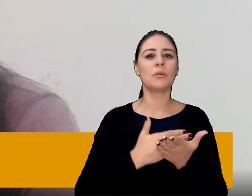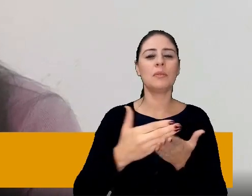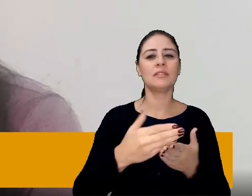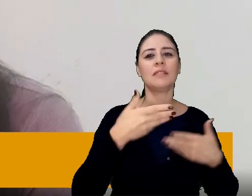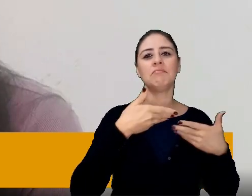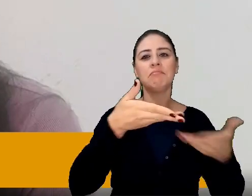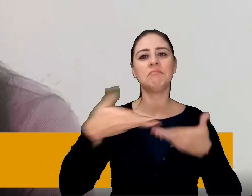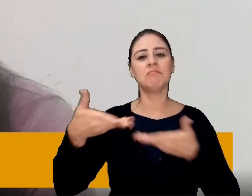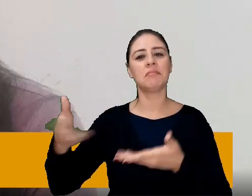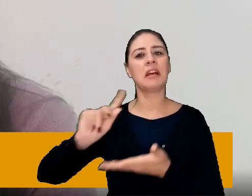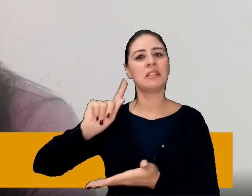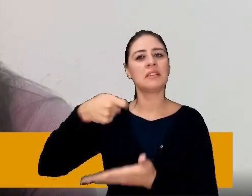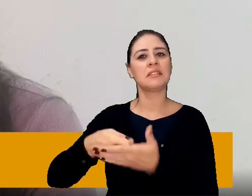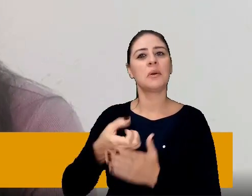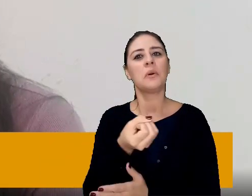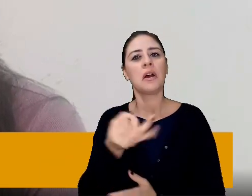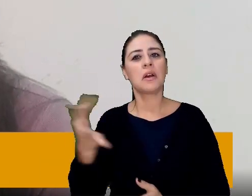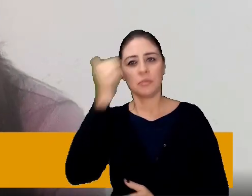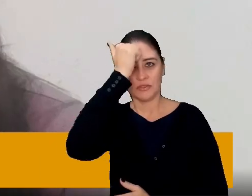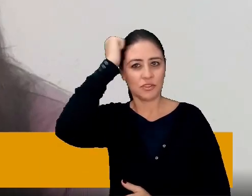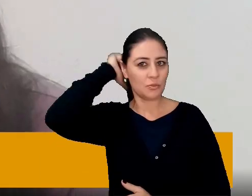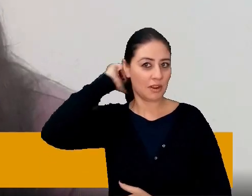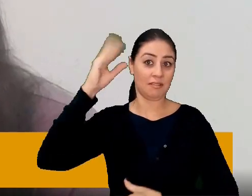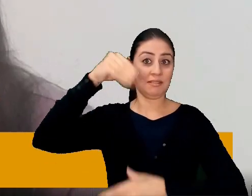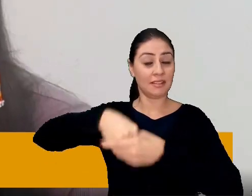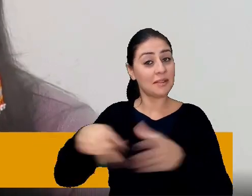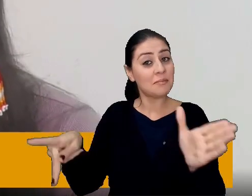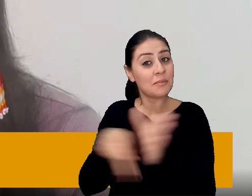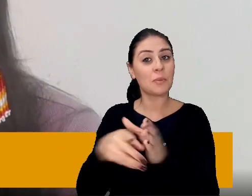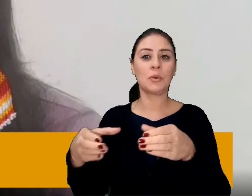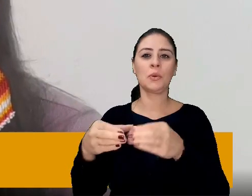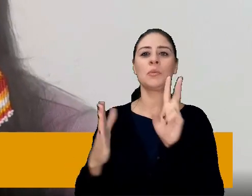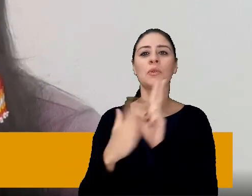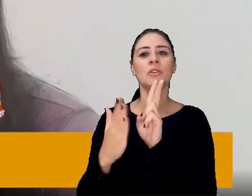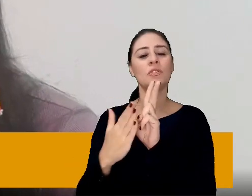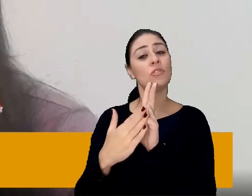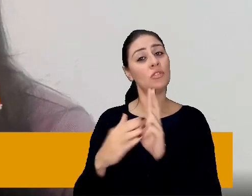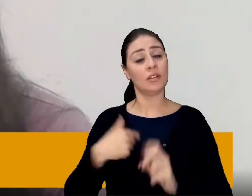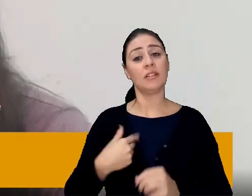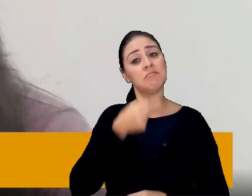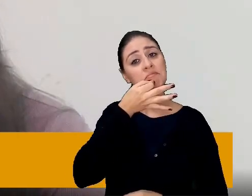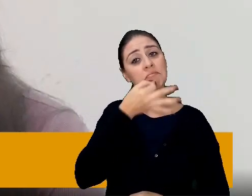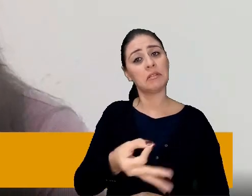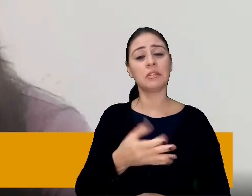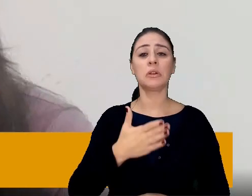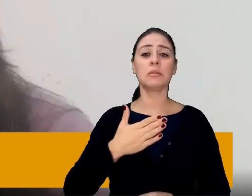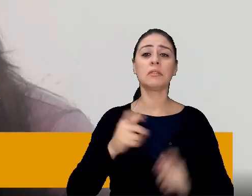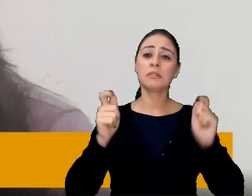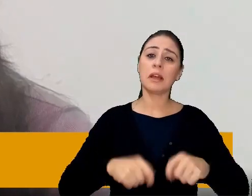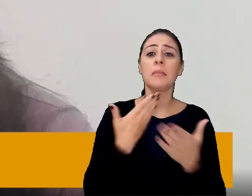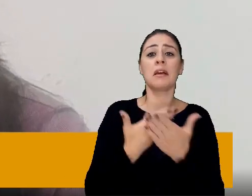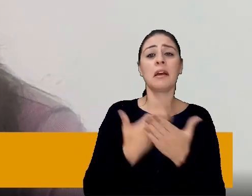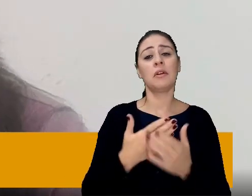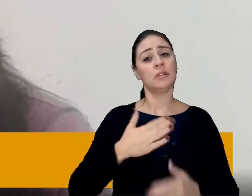fiz? Como as pessoas começaram a me convidar para participar de algumas decisões desse vestibular indígena no Paraná, então eu